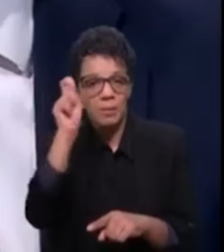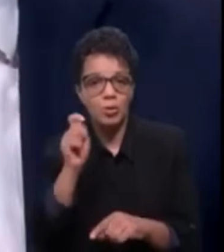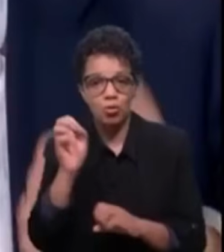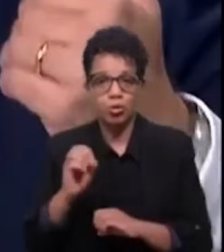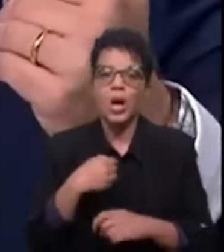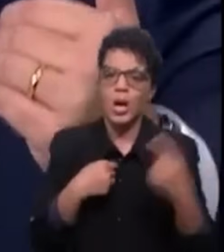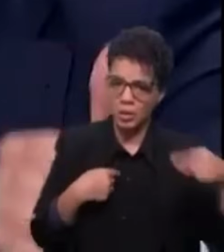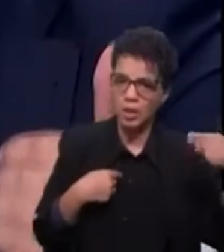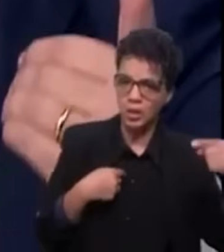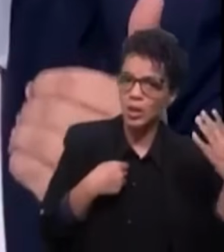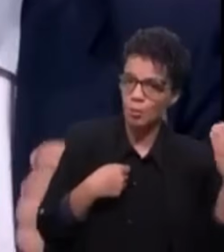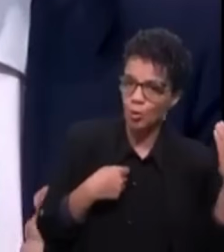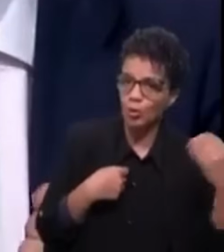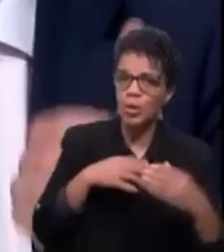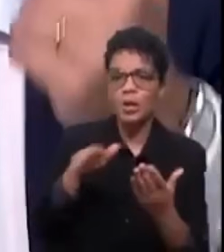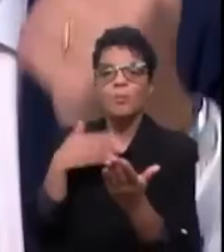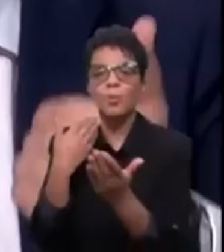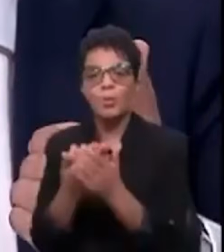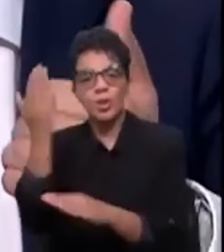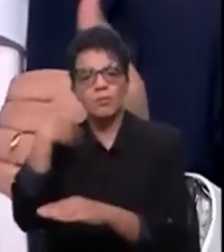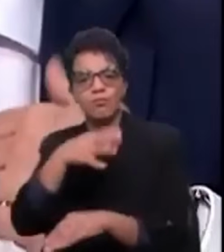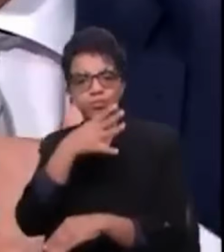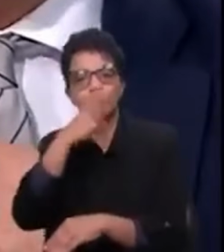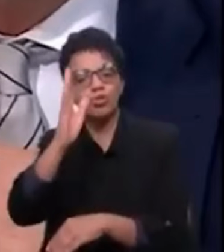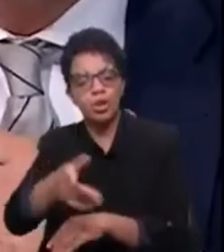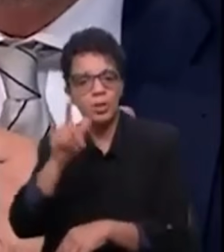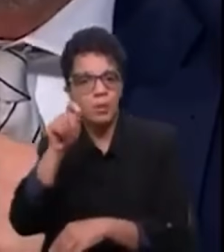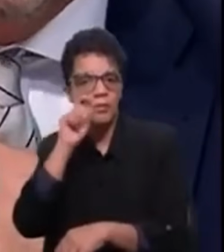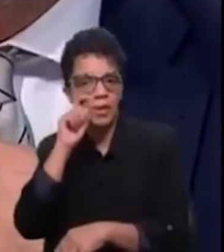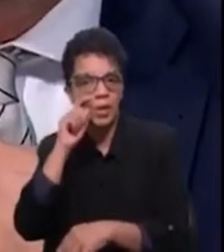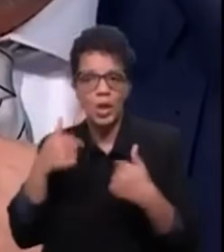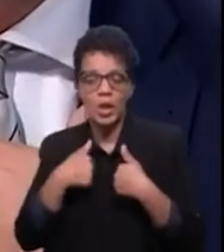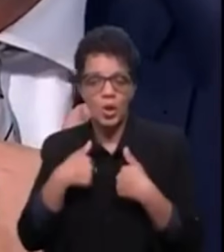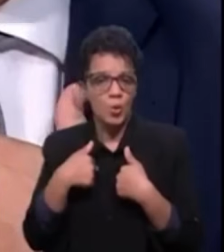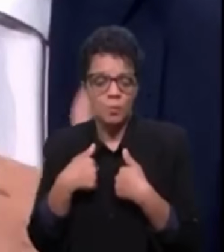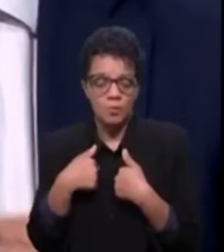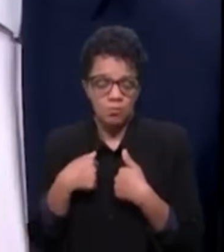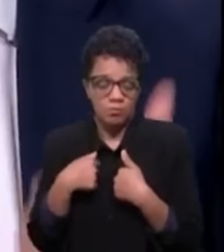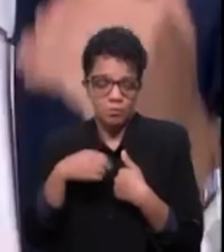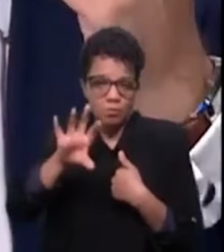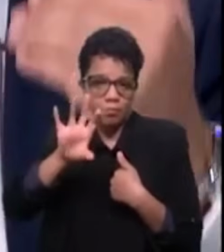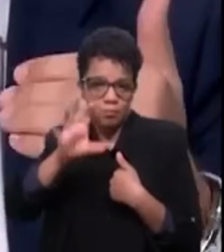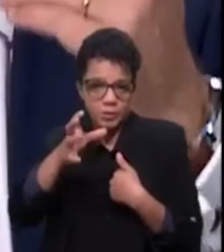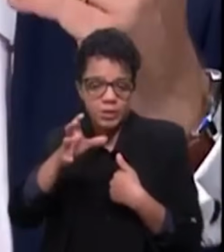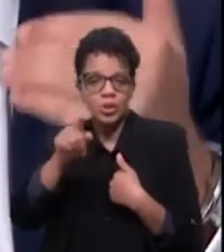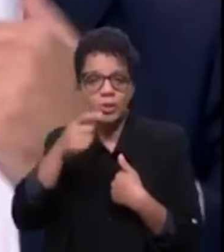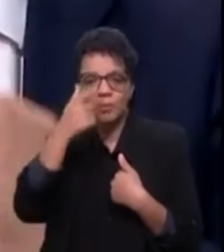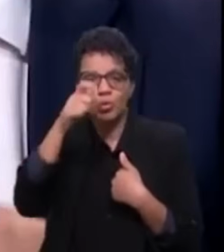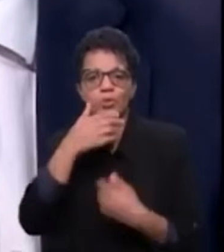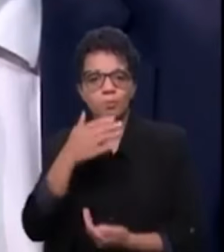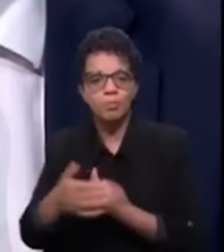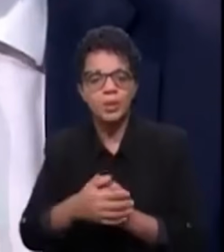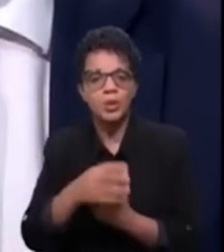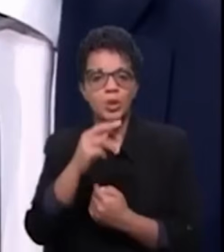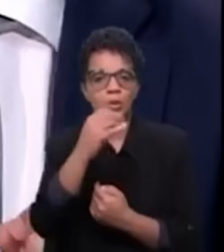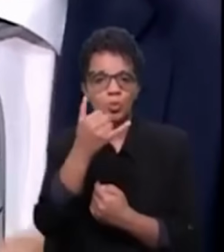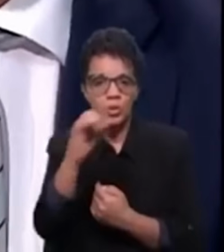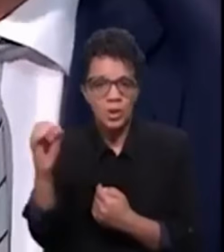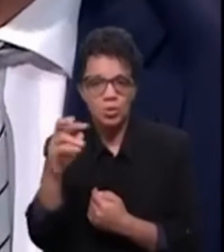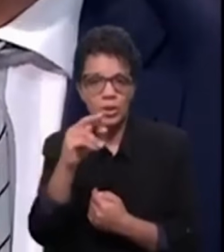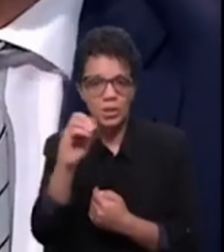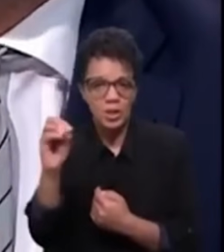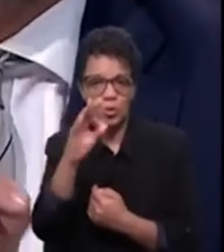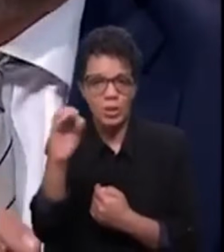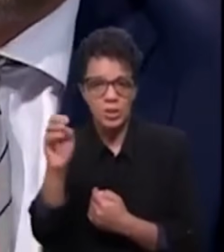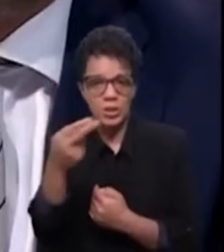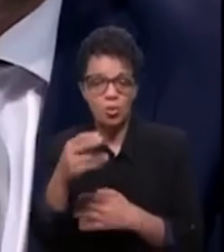o chega tem as propostas que já apresentou e que defendeu Luís eu não vivo bem num país em que há idosos a ganhar 200 300 400 € ou em que